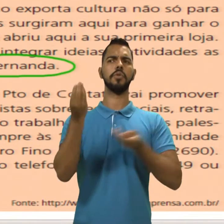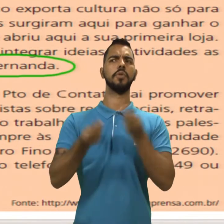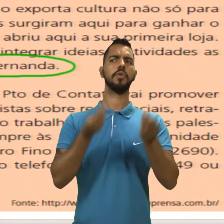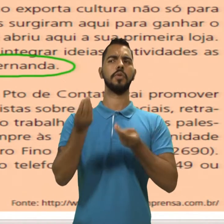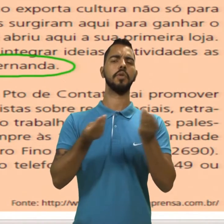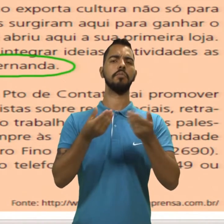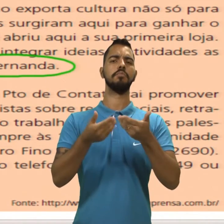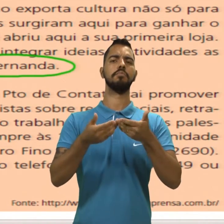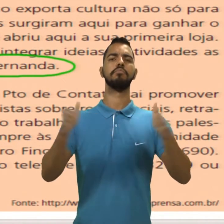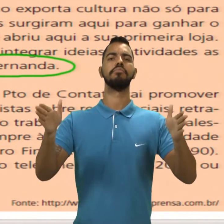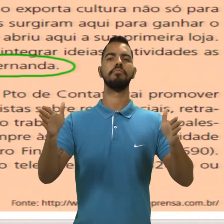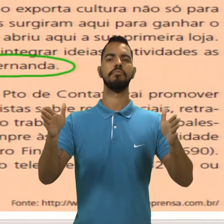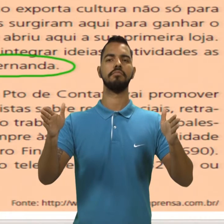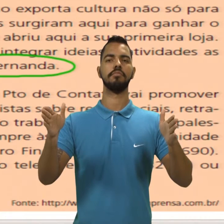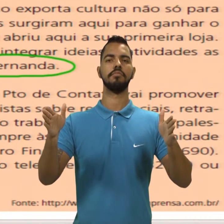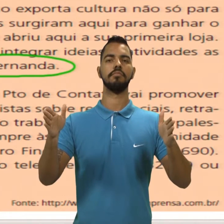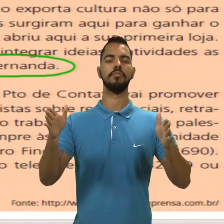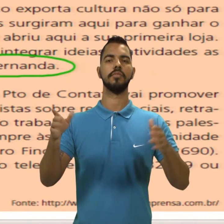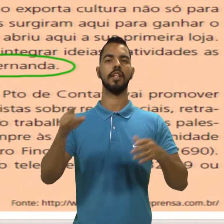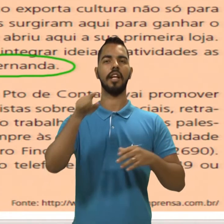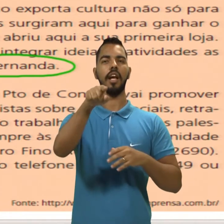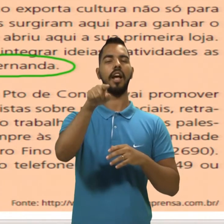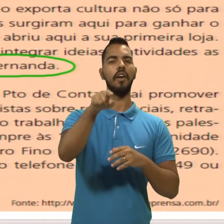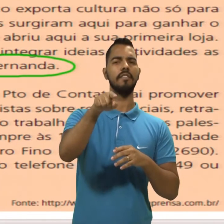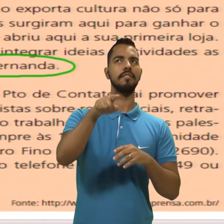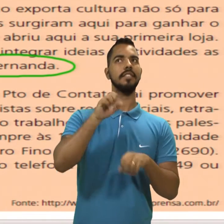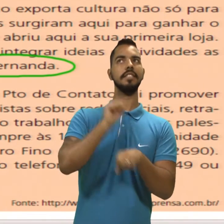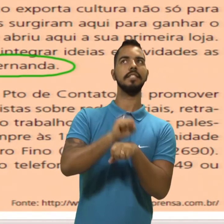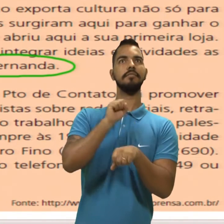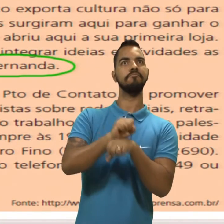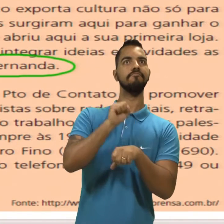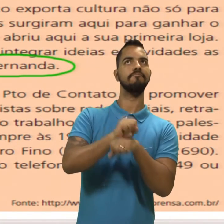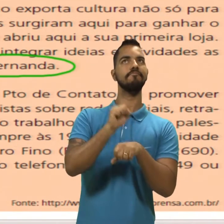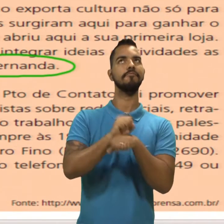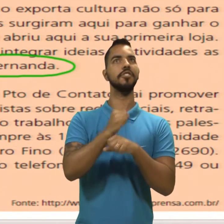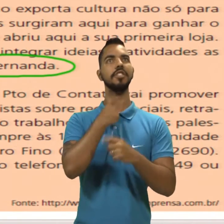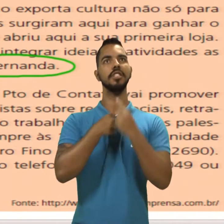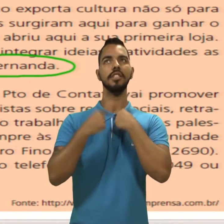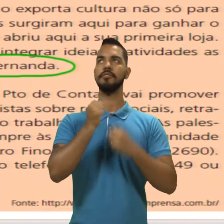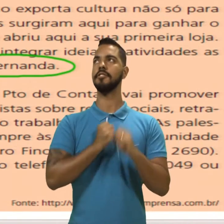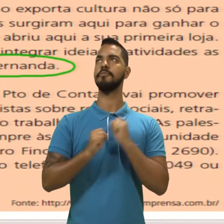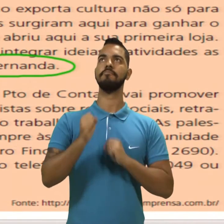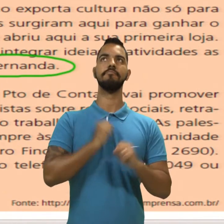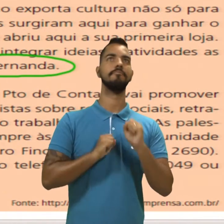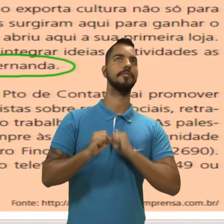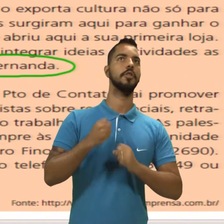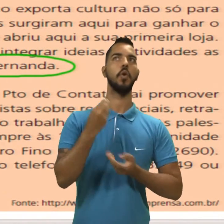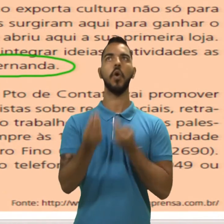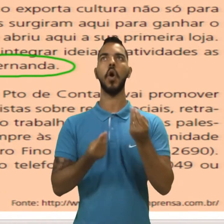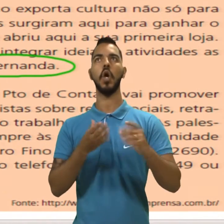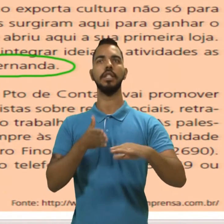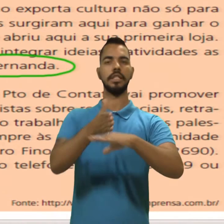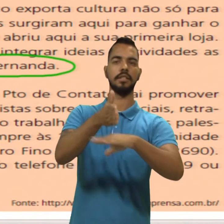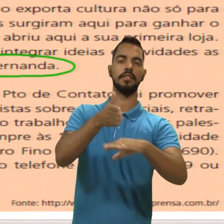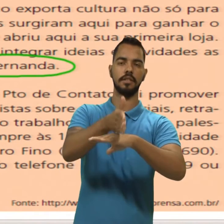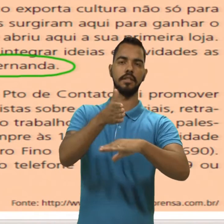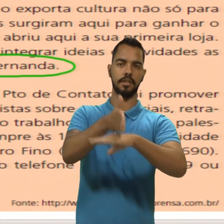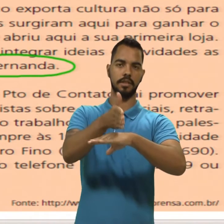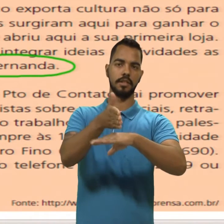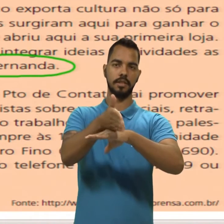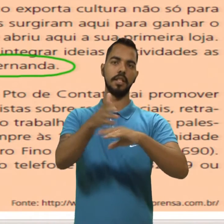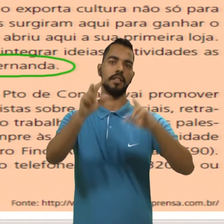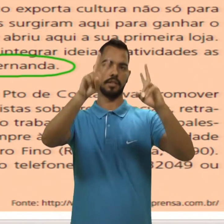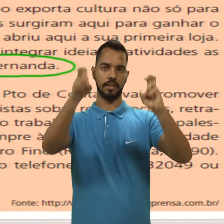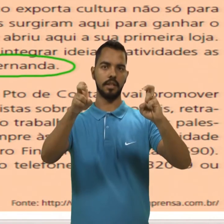que o cliente, qual a expectativa que a população do lugar vai ter sobre